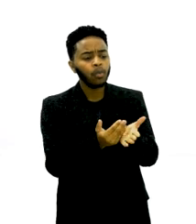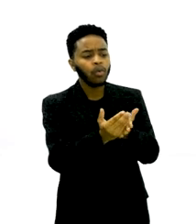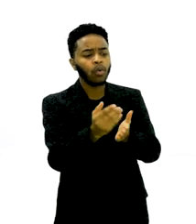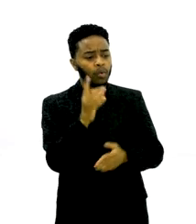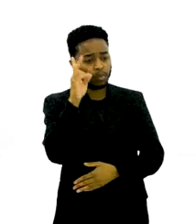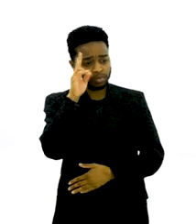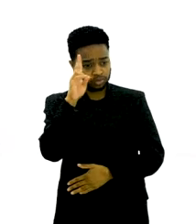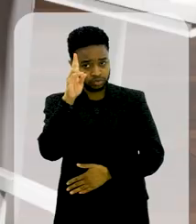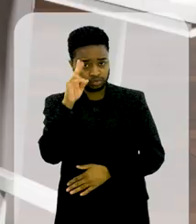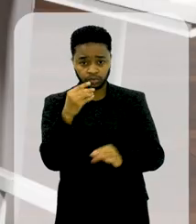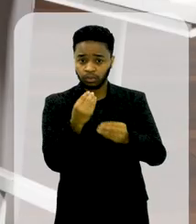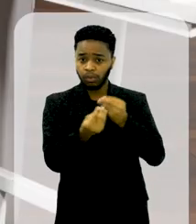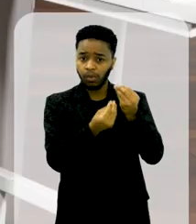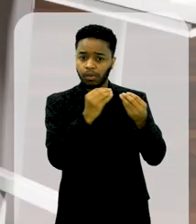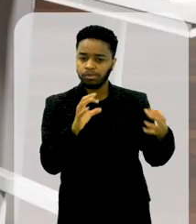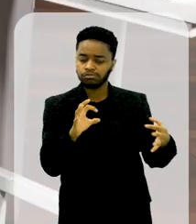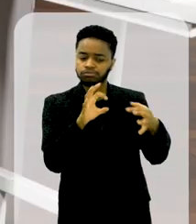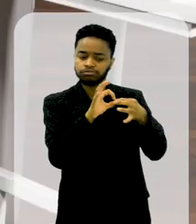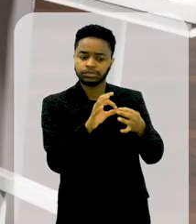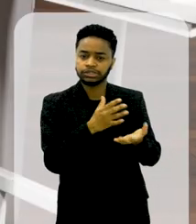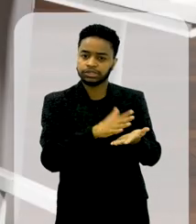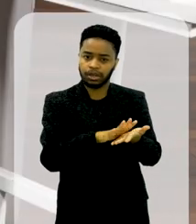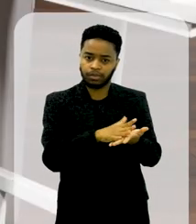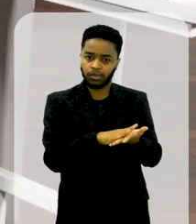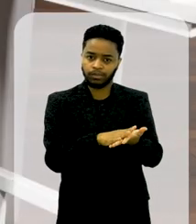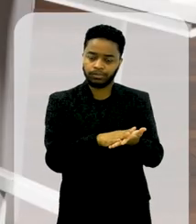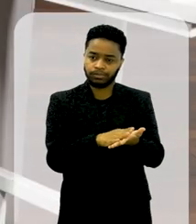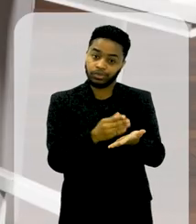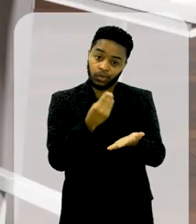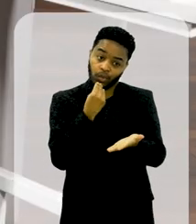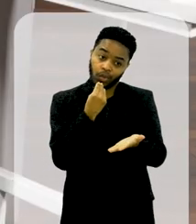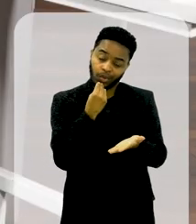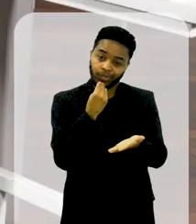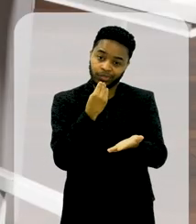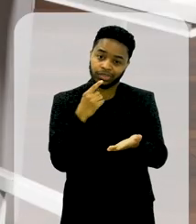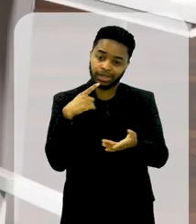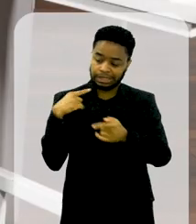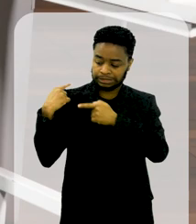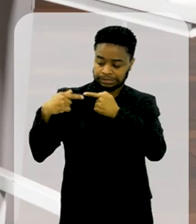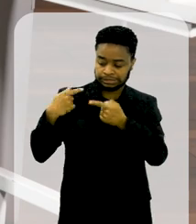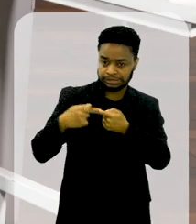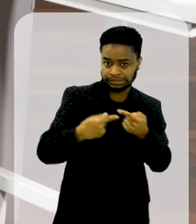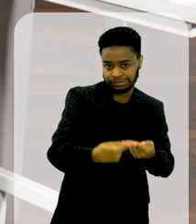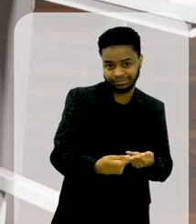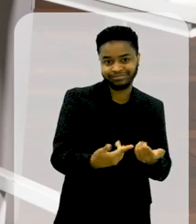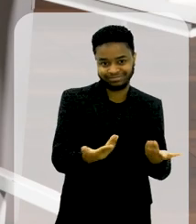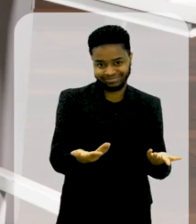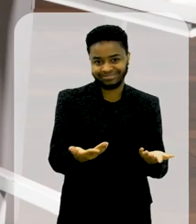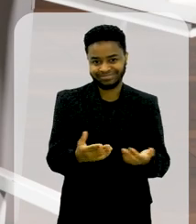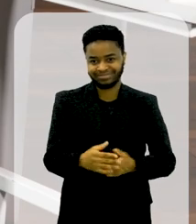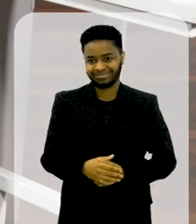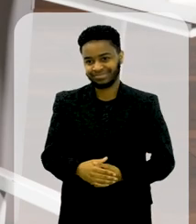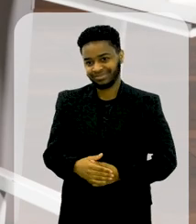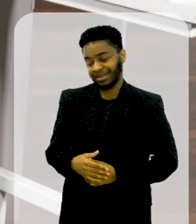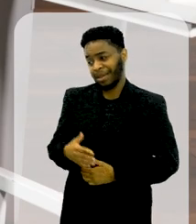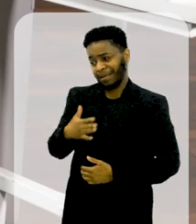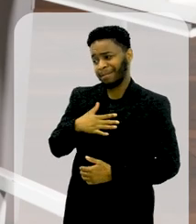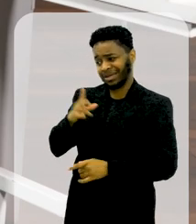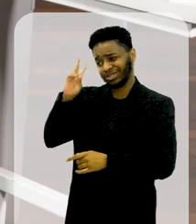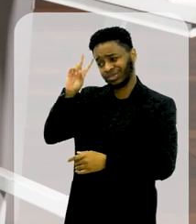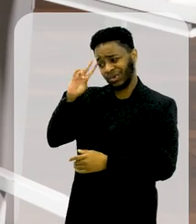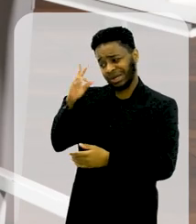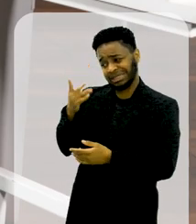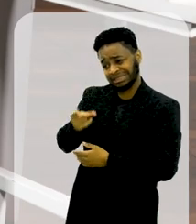tua história essa tua ligação com o samba Evidente vamos di é uma linhagem né de família né a minha história vem